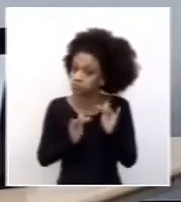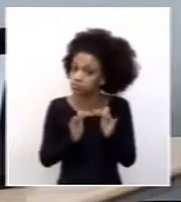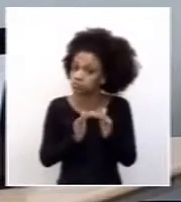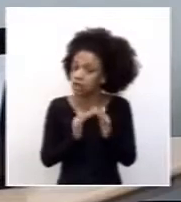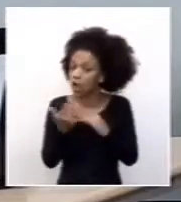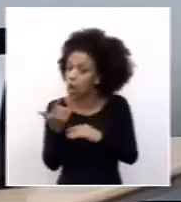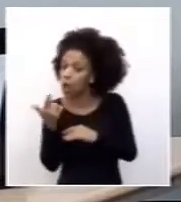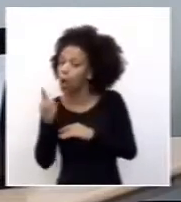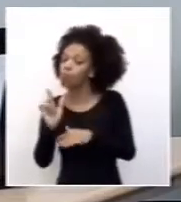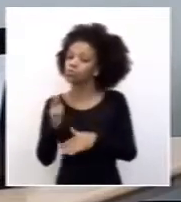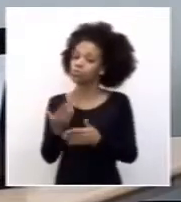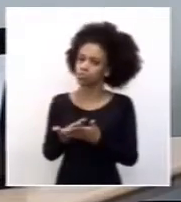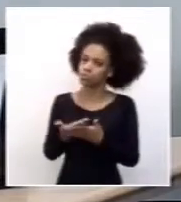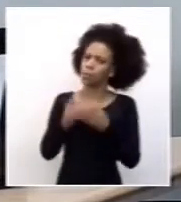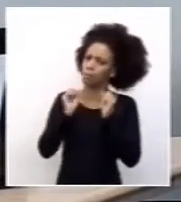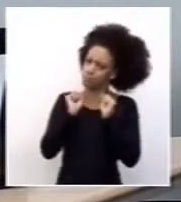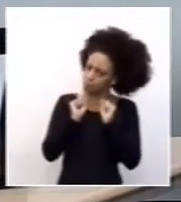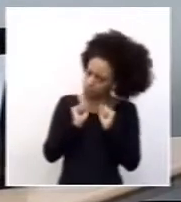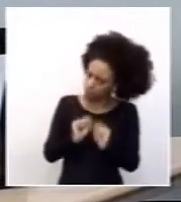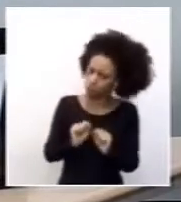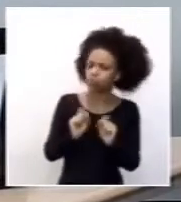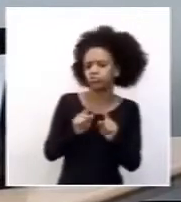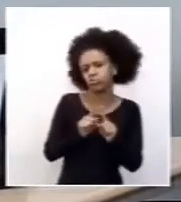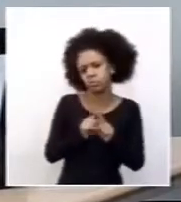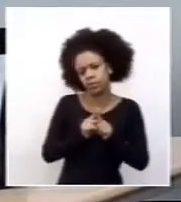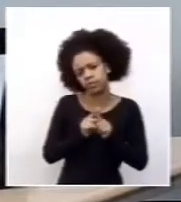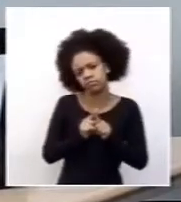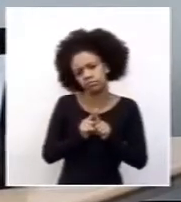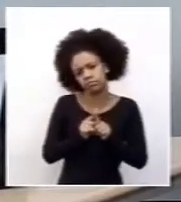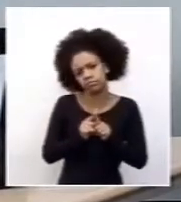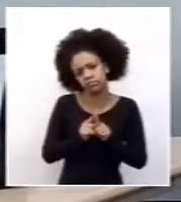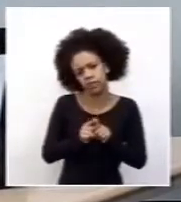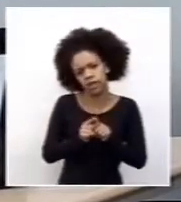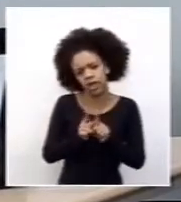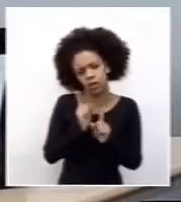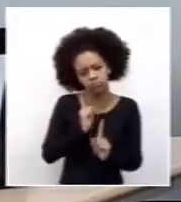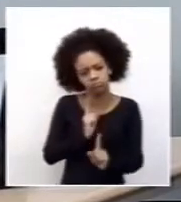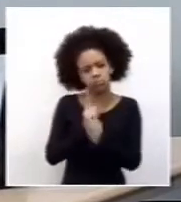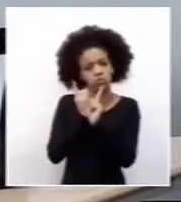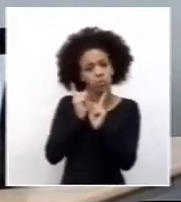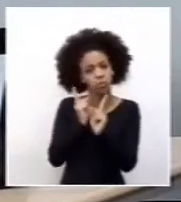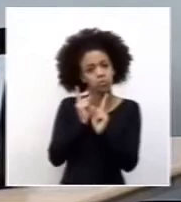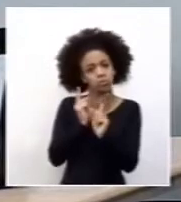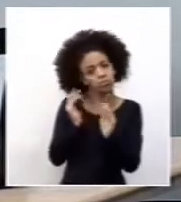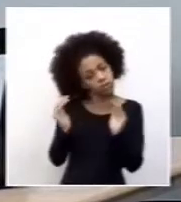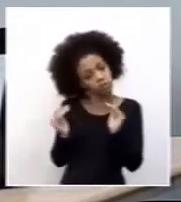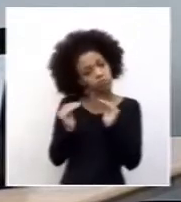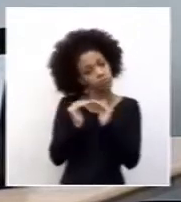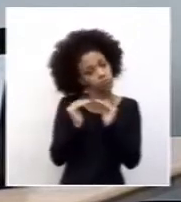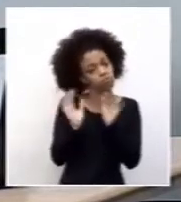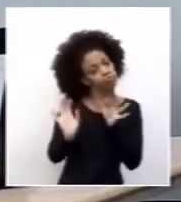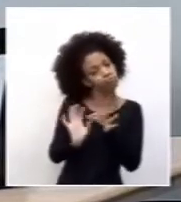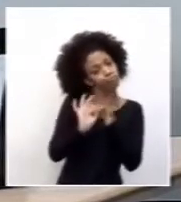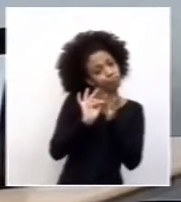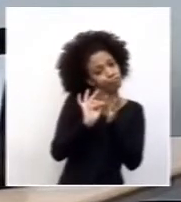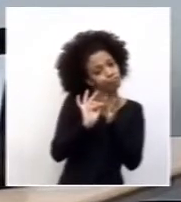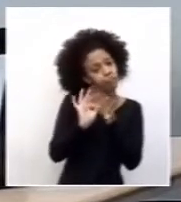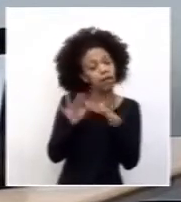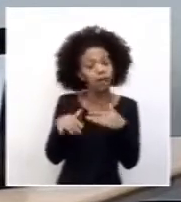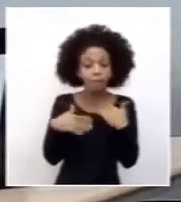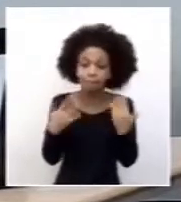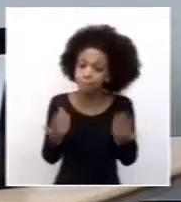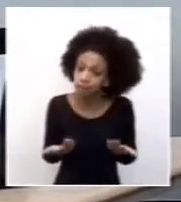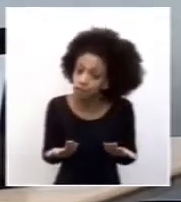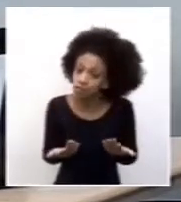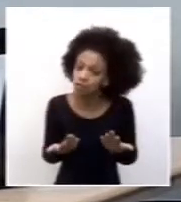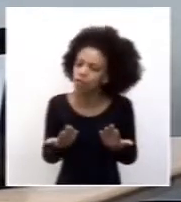pesquisas, outros estudos possam também ir, né, ao encontro ou não dessas afirmações, né, se são todas verdadeiras. Então,